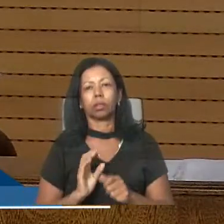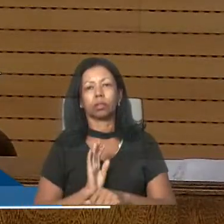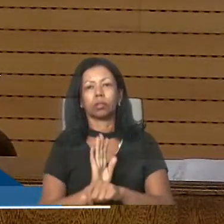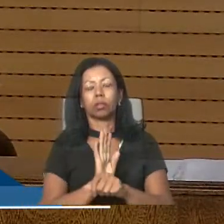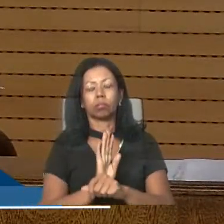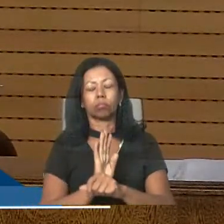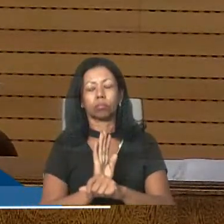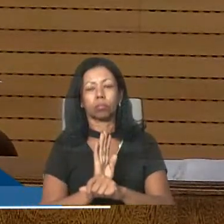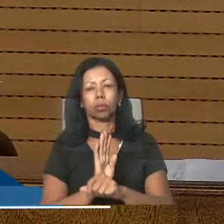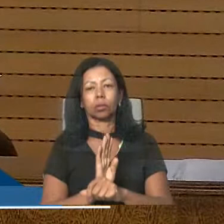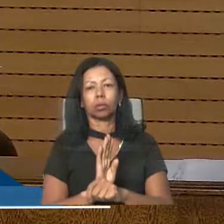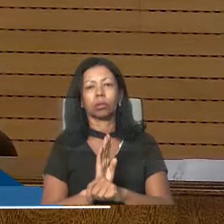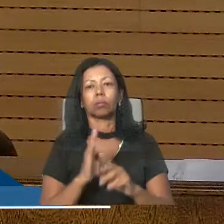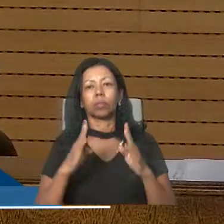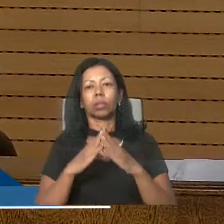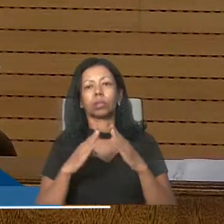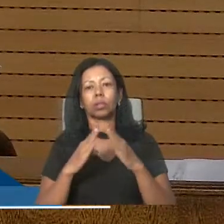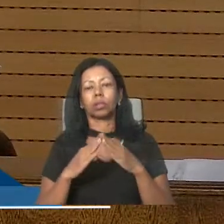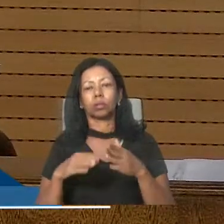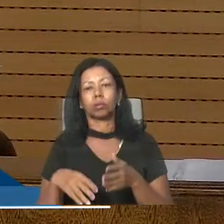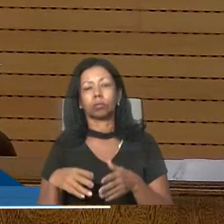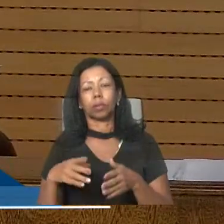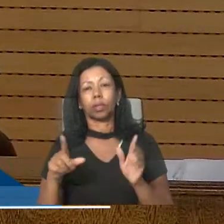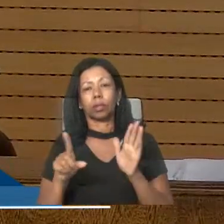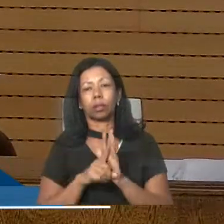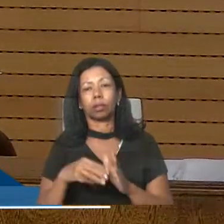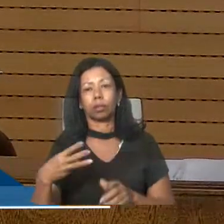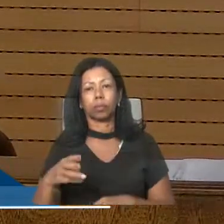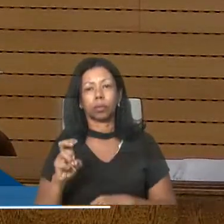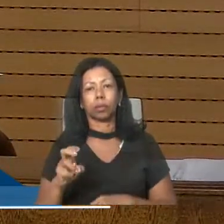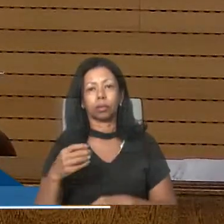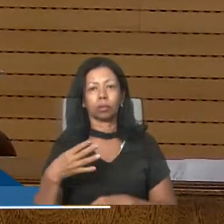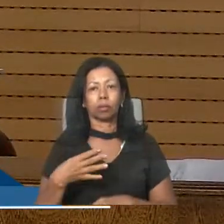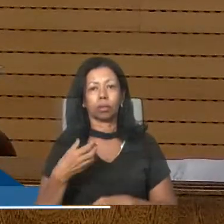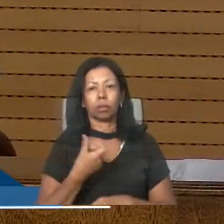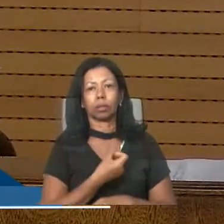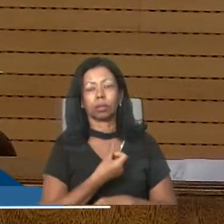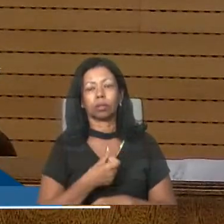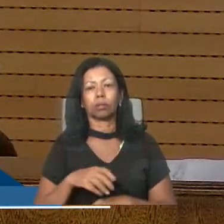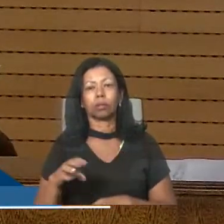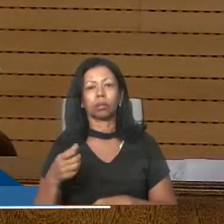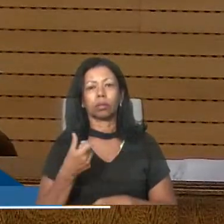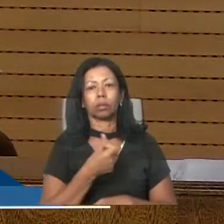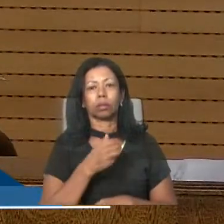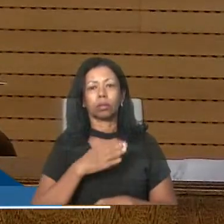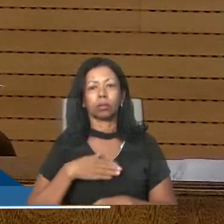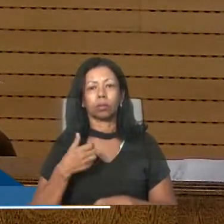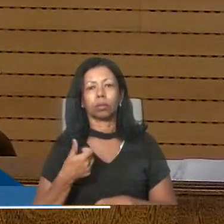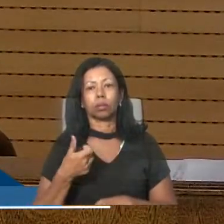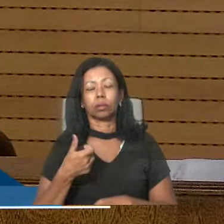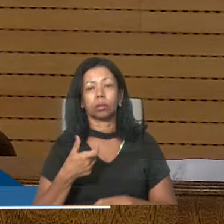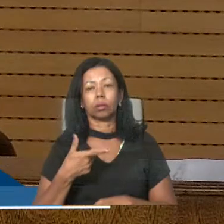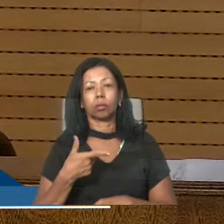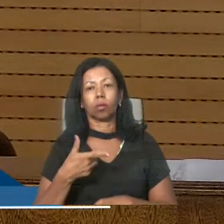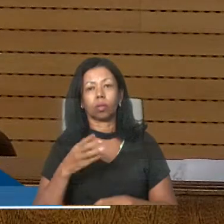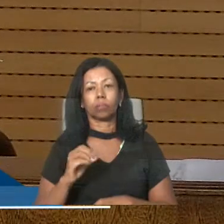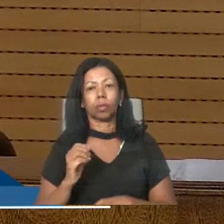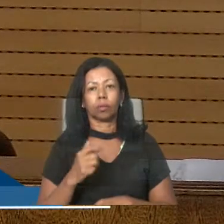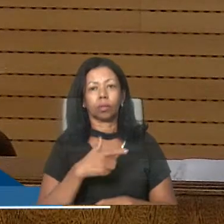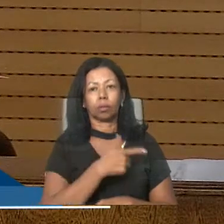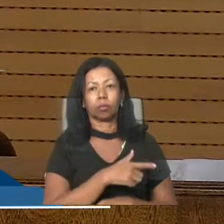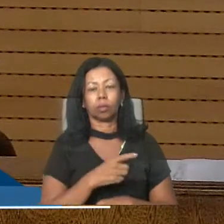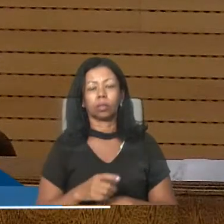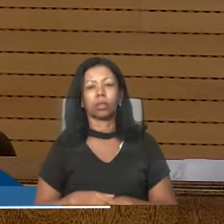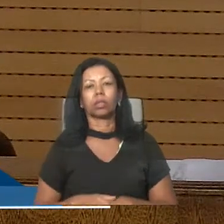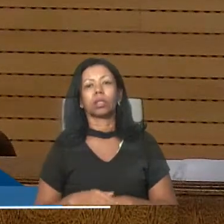Moradia, instituída pela Lei 3.546, de 16 de agosto de 2012, às famílias atingidas pelo incêndio ocorrido